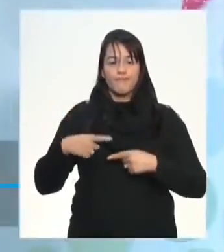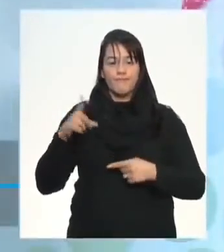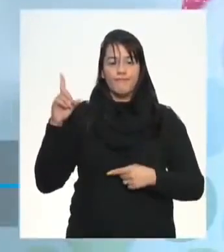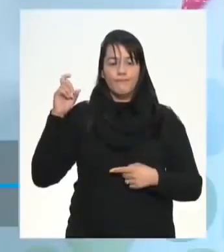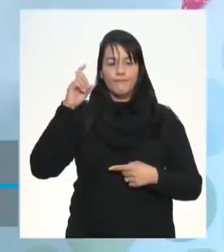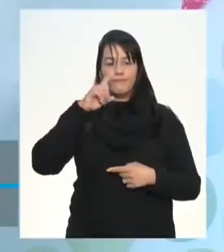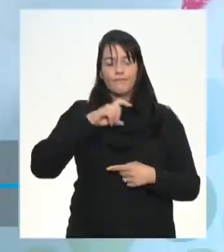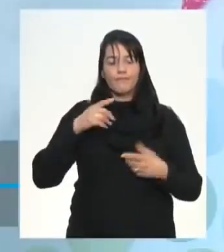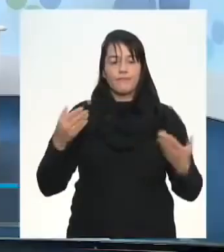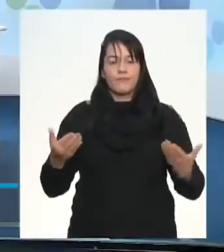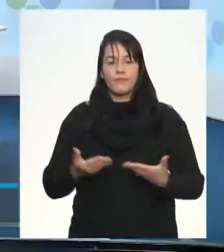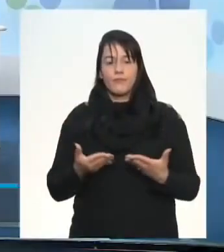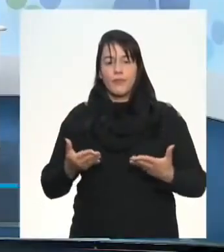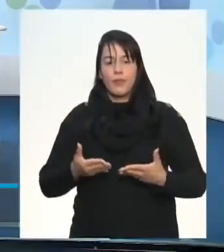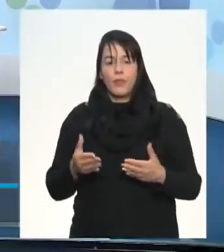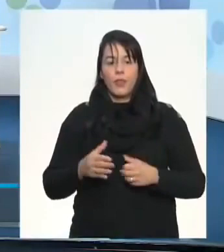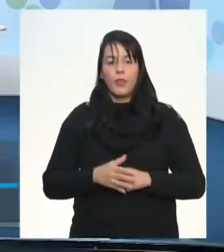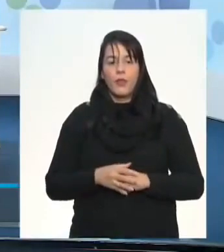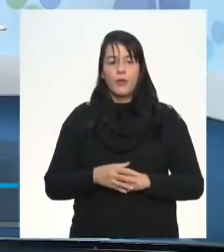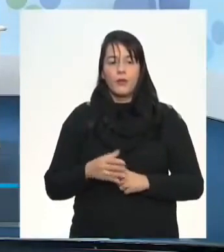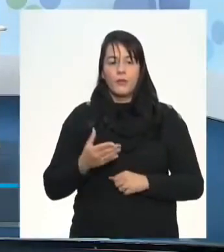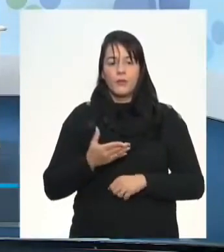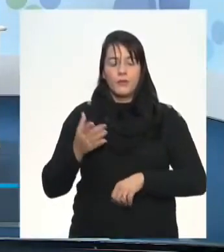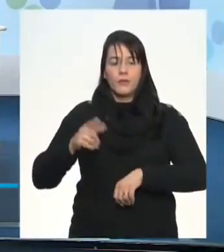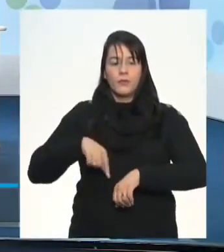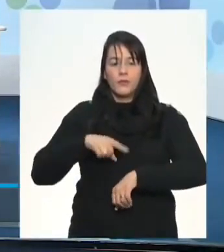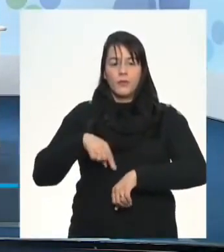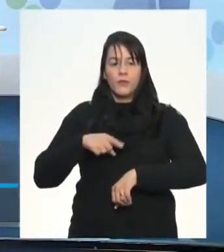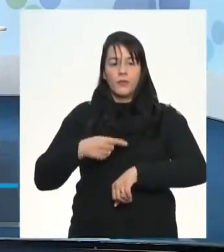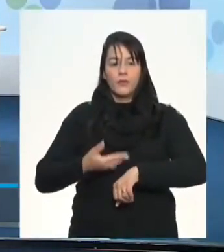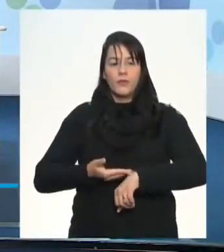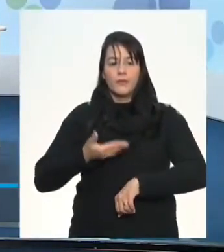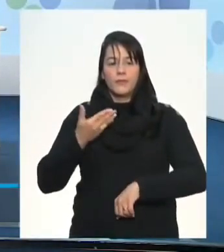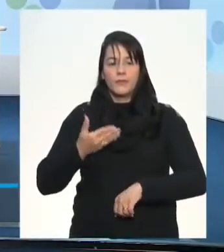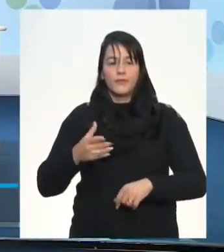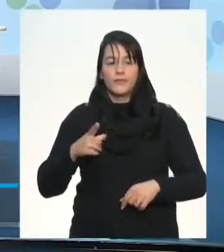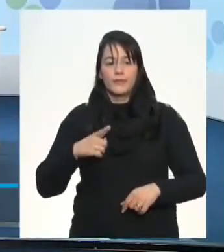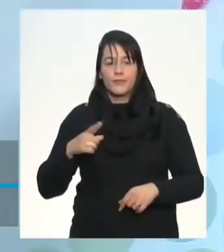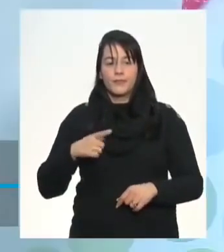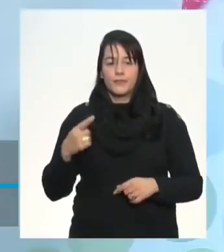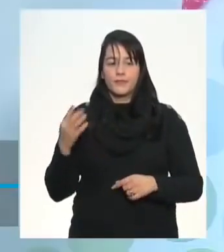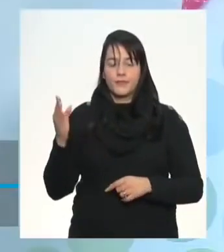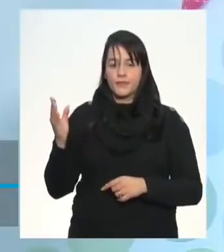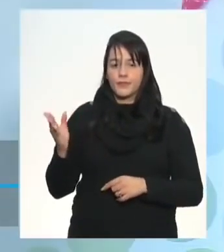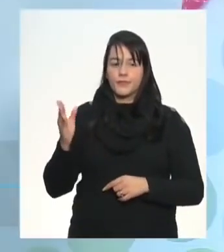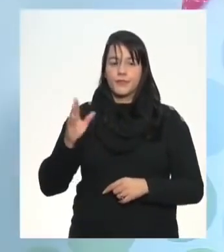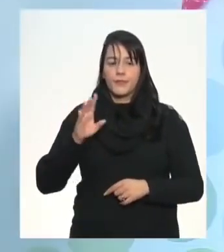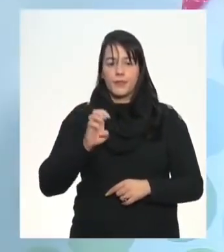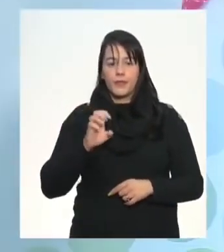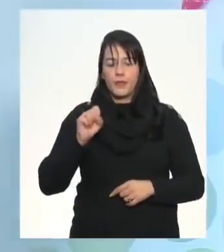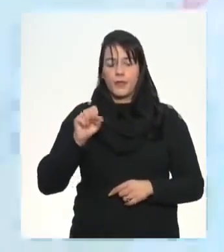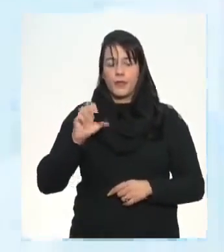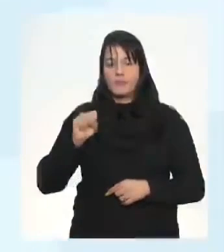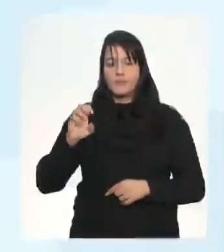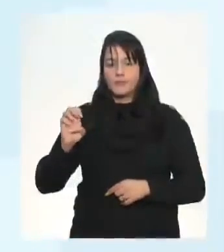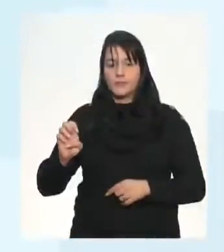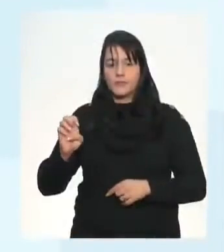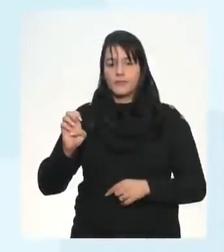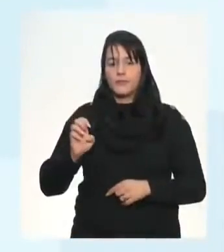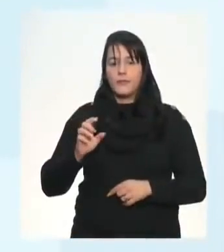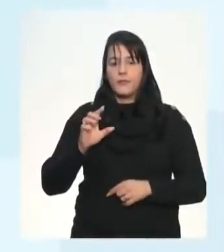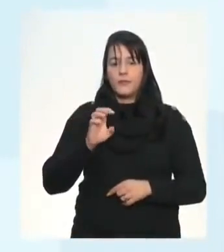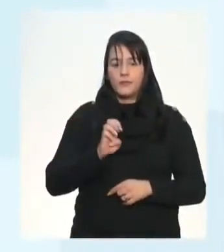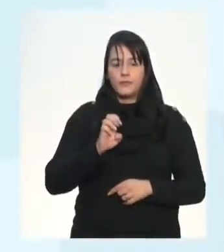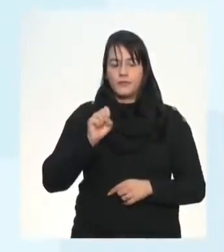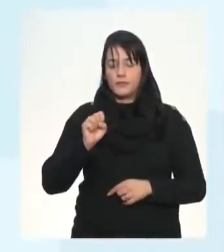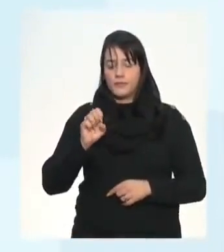Andréia? Mas, que o relógio aqui já começou. Porque eu coloquei, esse se refere ao aquecimento especificando. Então,